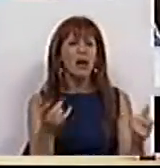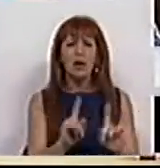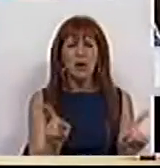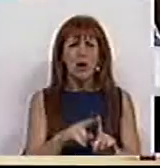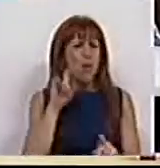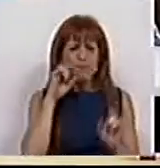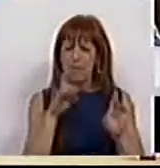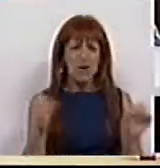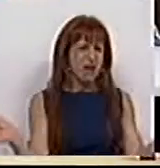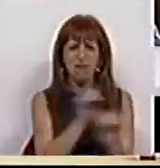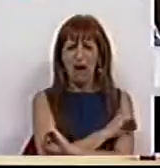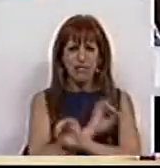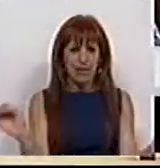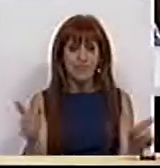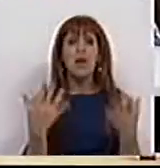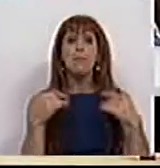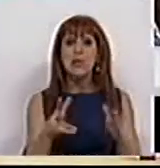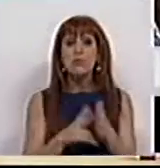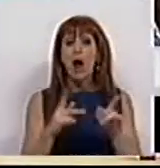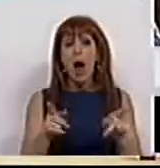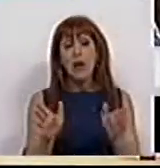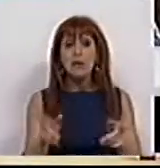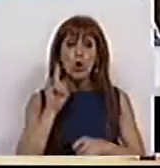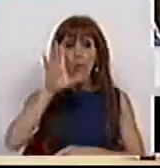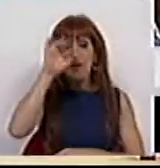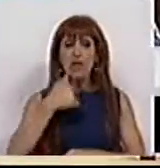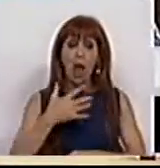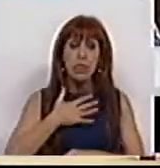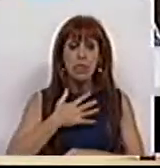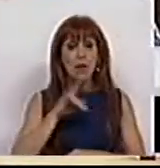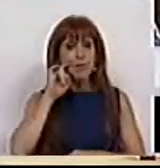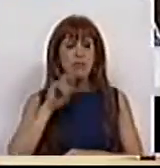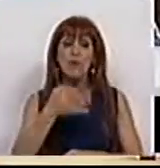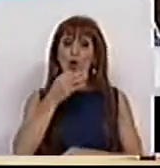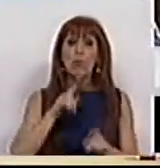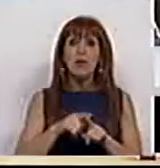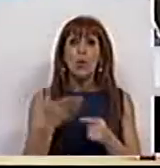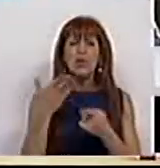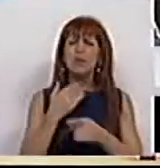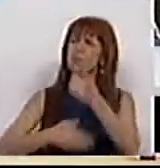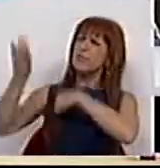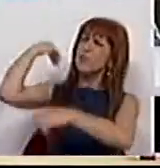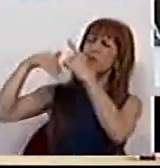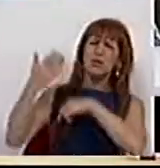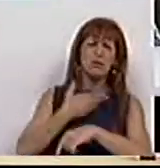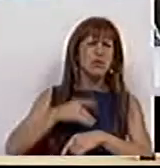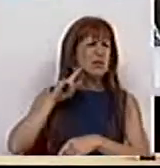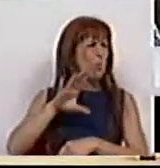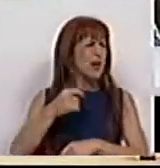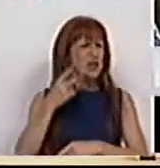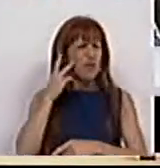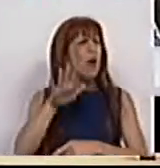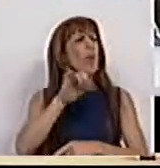não previne nada. Mas há uma realidade que também a Sra. Ministra não quis prevenir. Falou-nos aqui em casos do passado, eu não sei exatamente em que país